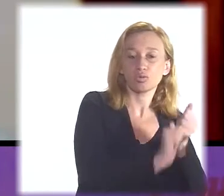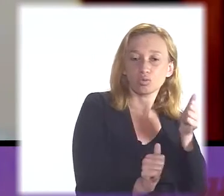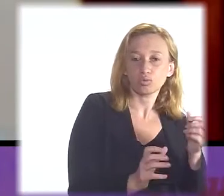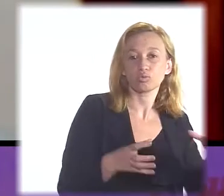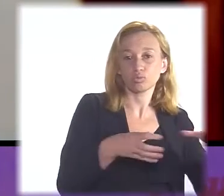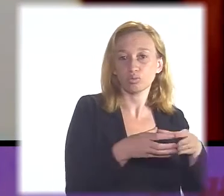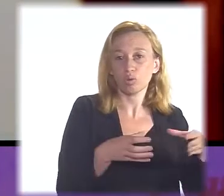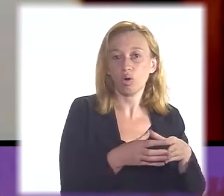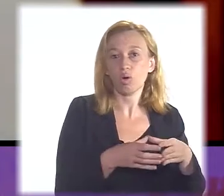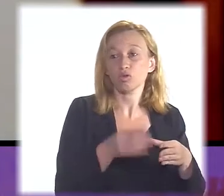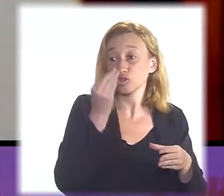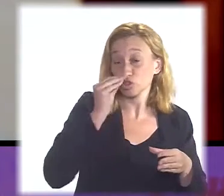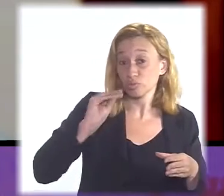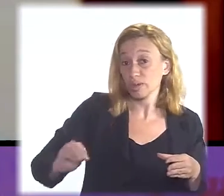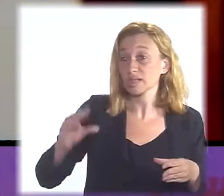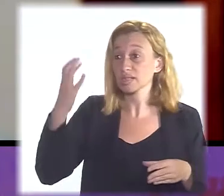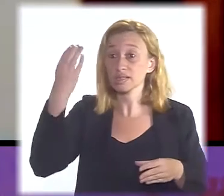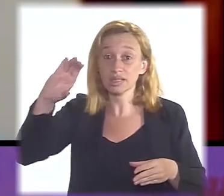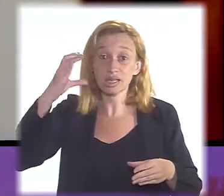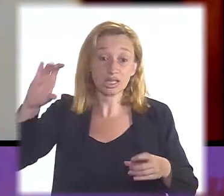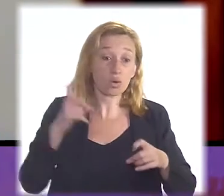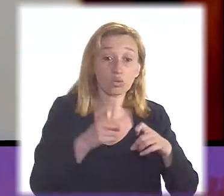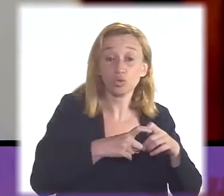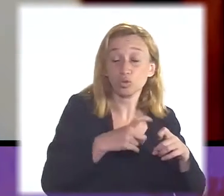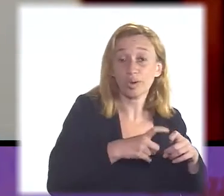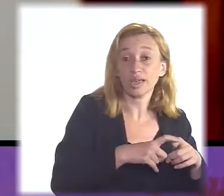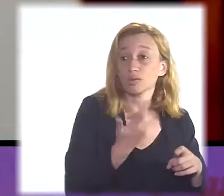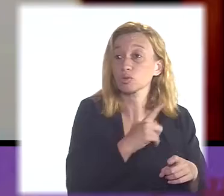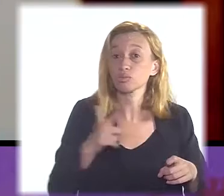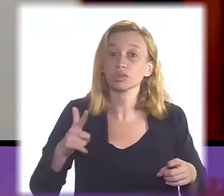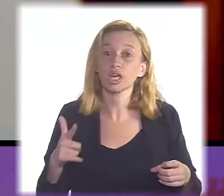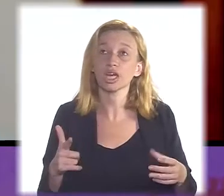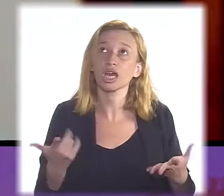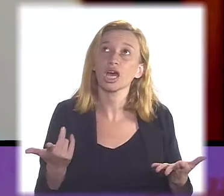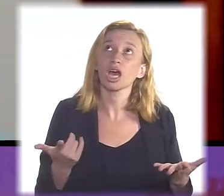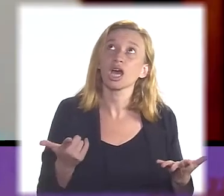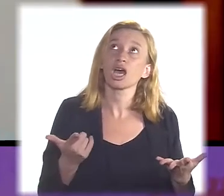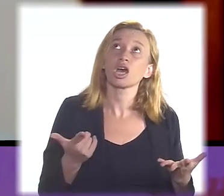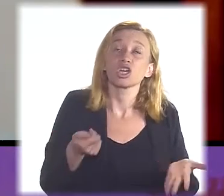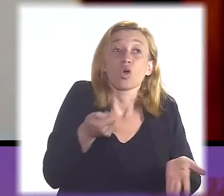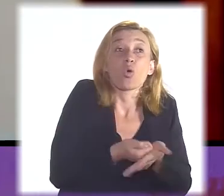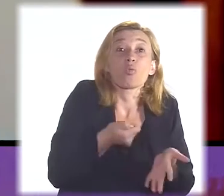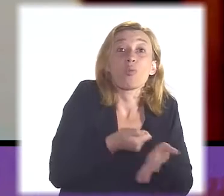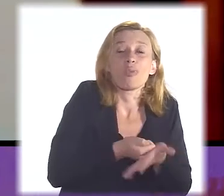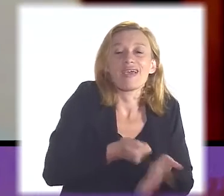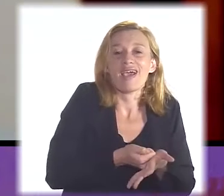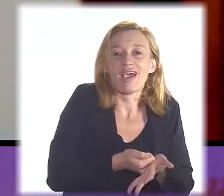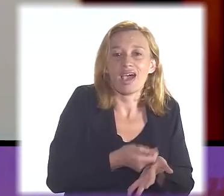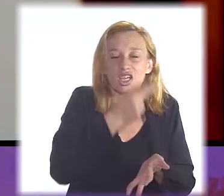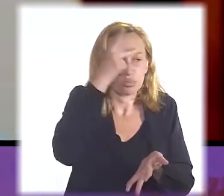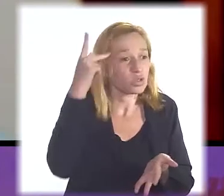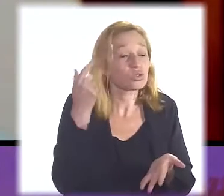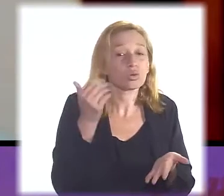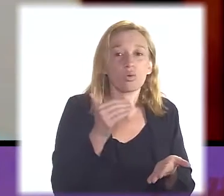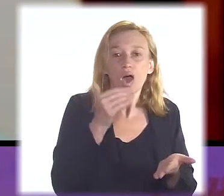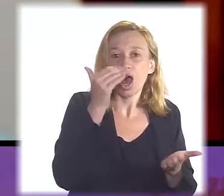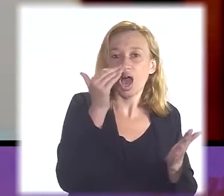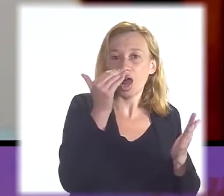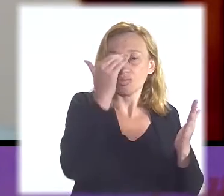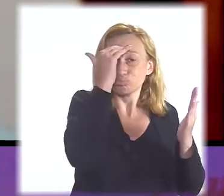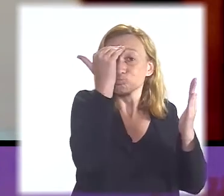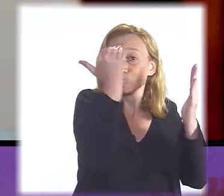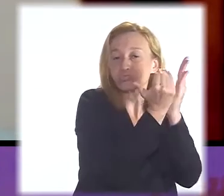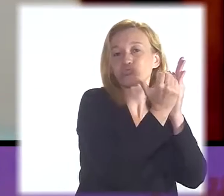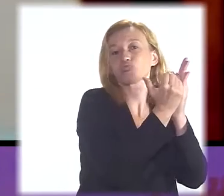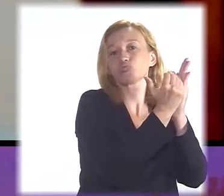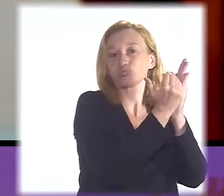que a ciência fala. Os médicos, eles não têm o condão de obrigar ninguém a cumprir os